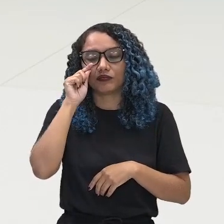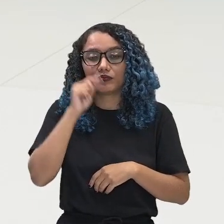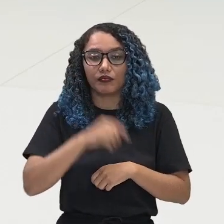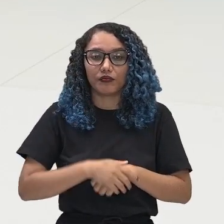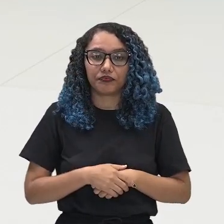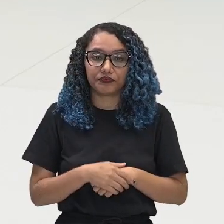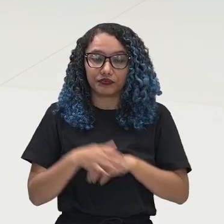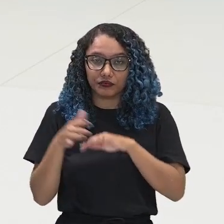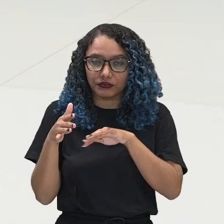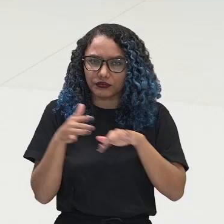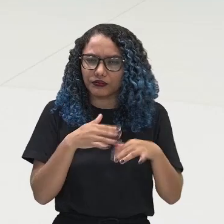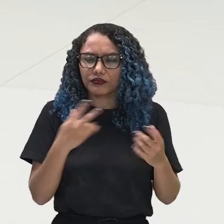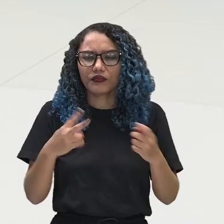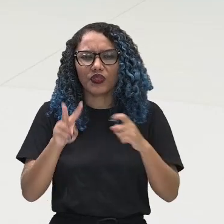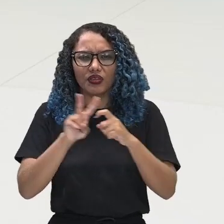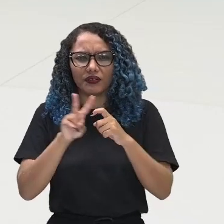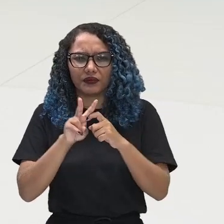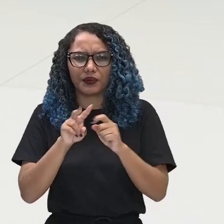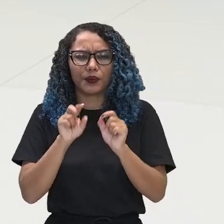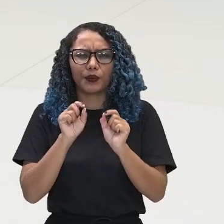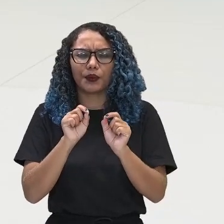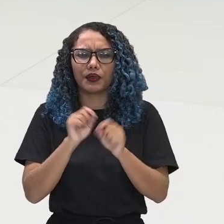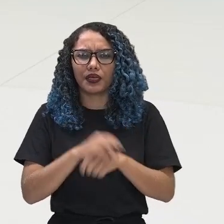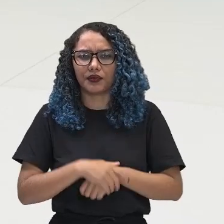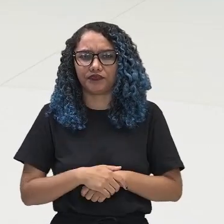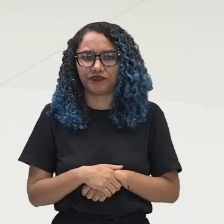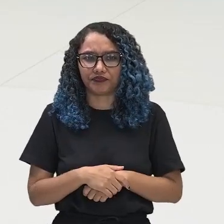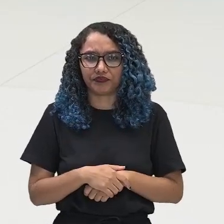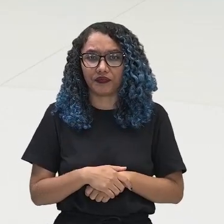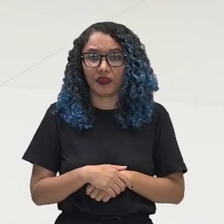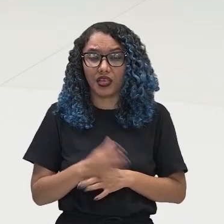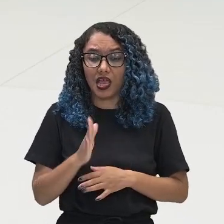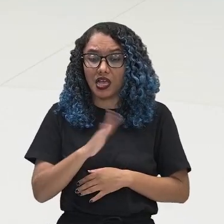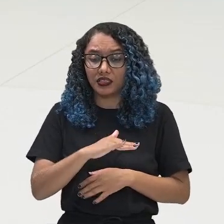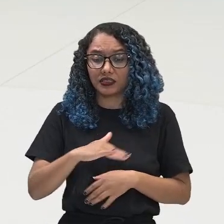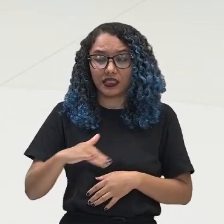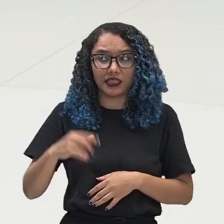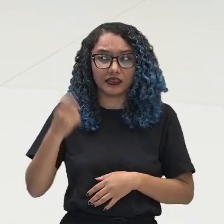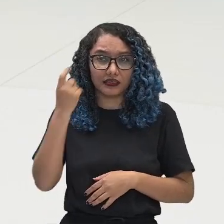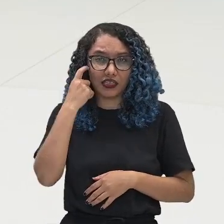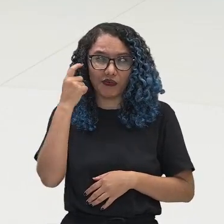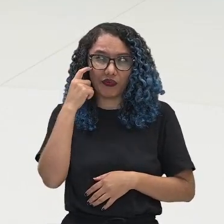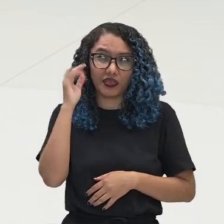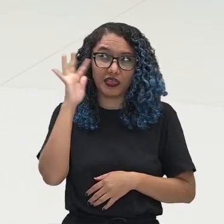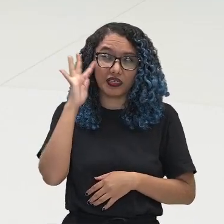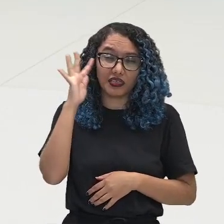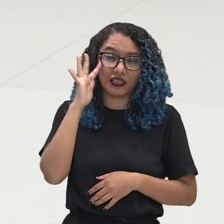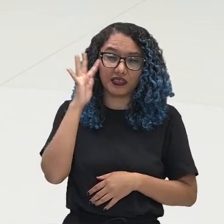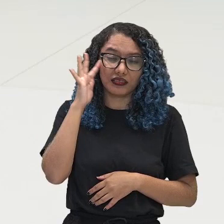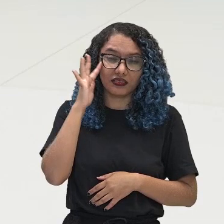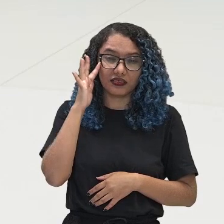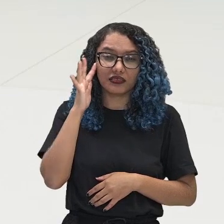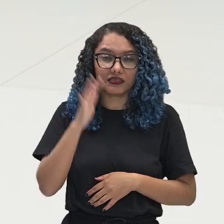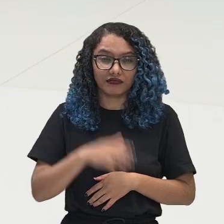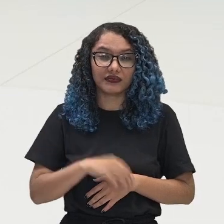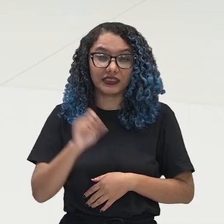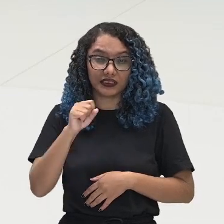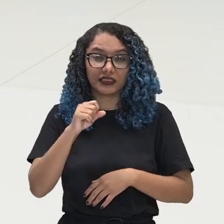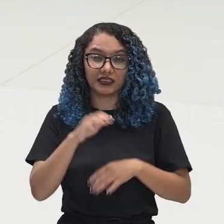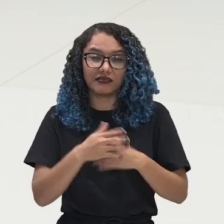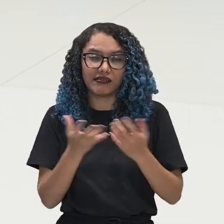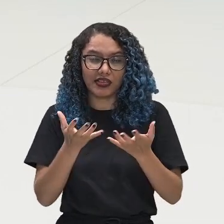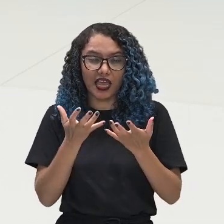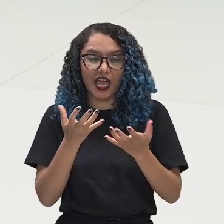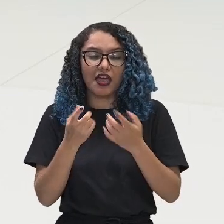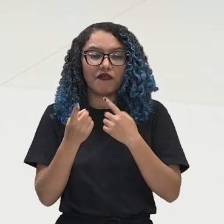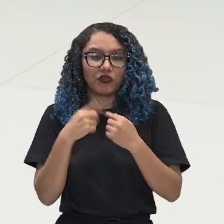ser médico veterinário permeia o imaginário de muitas crianças que um dia sonharam com essa profissão.